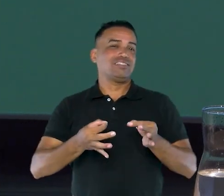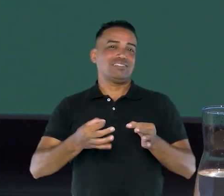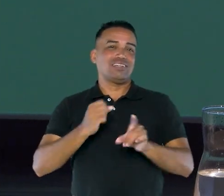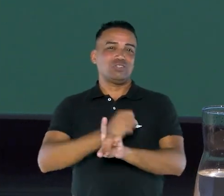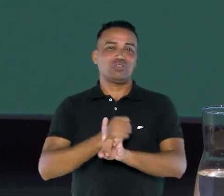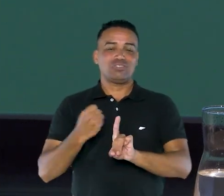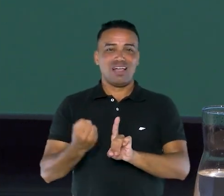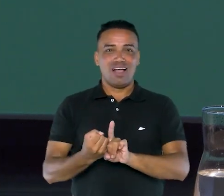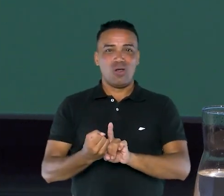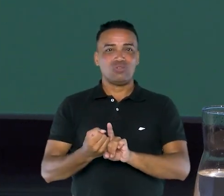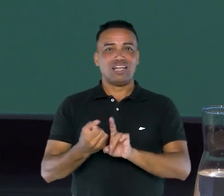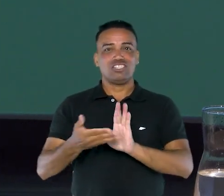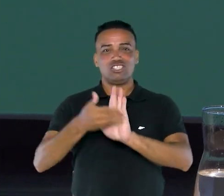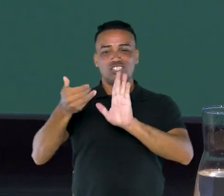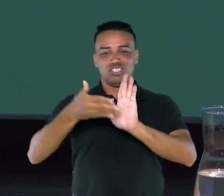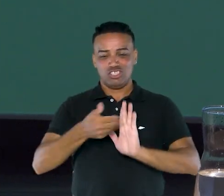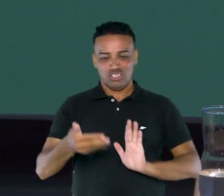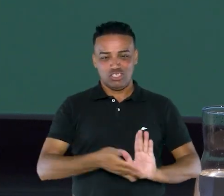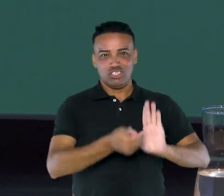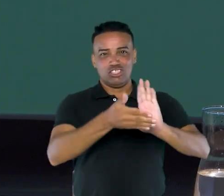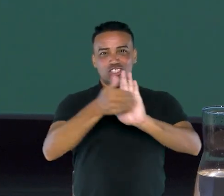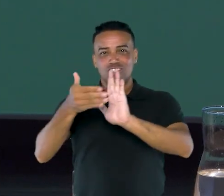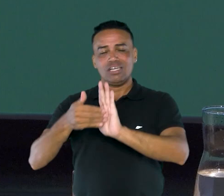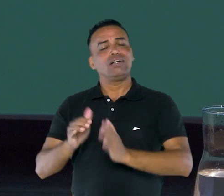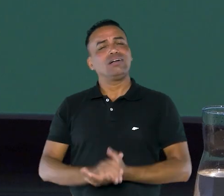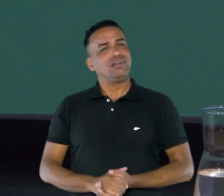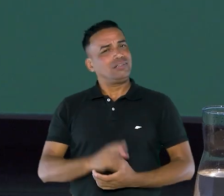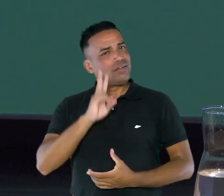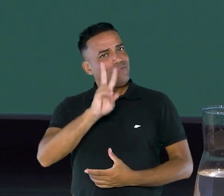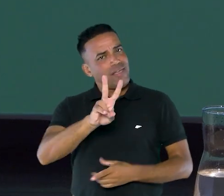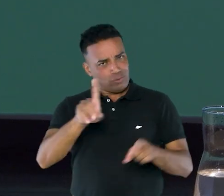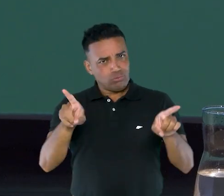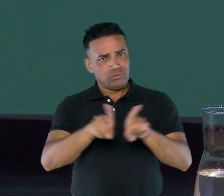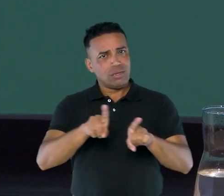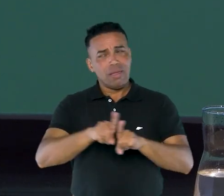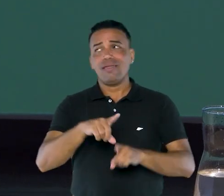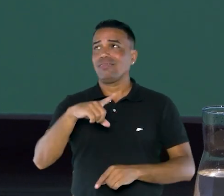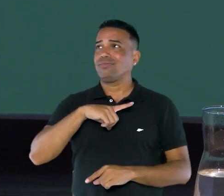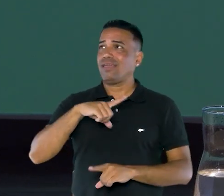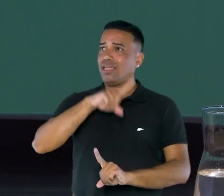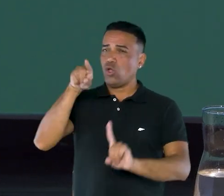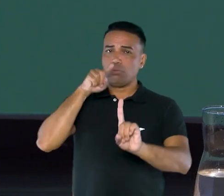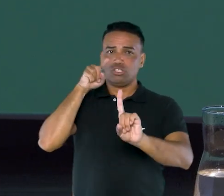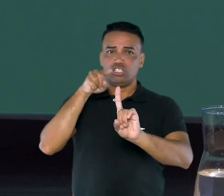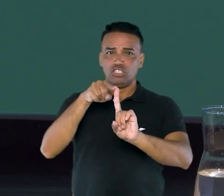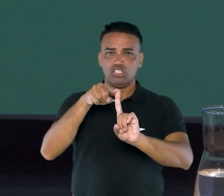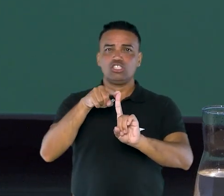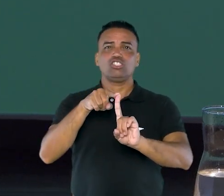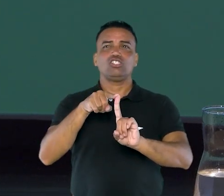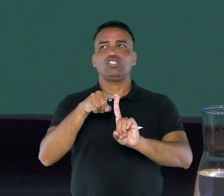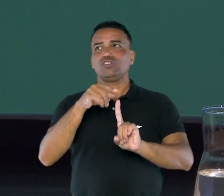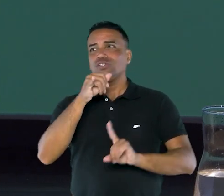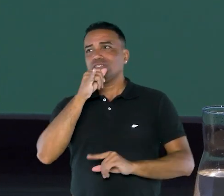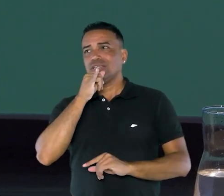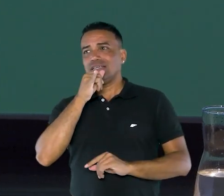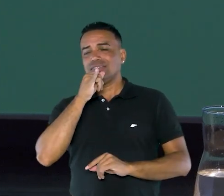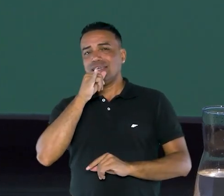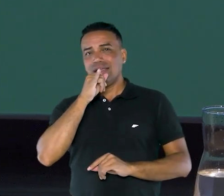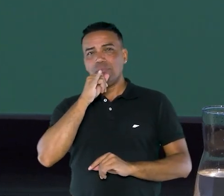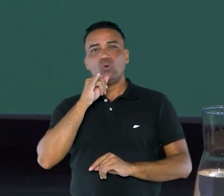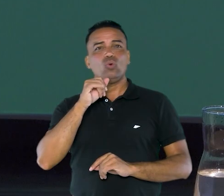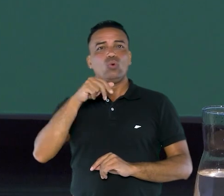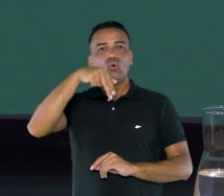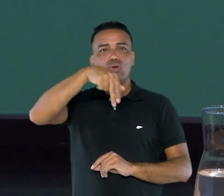social. E vocês estão acompanhando também, né, que tem objetivos, o SDG, né,